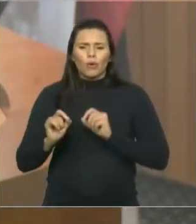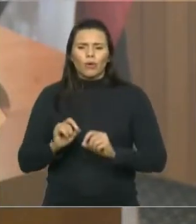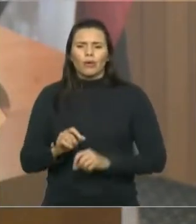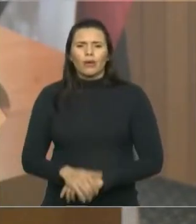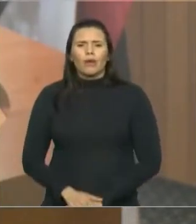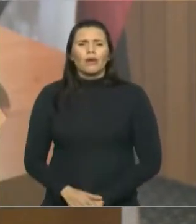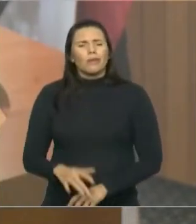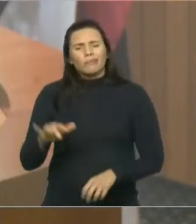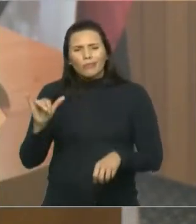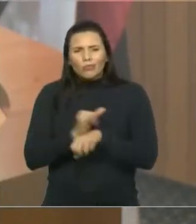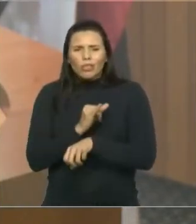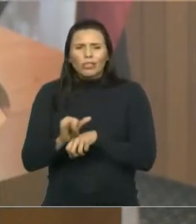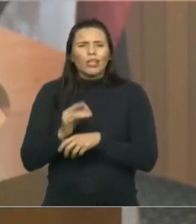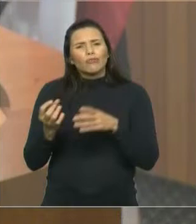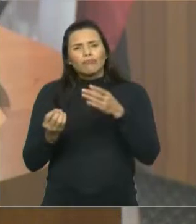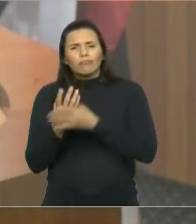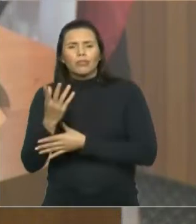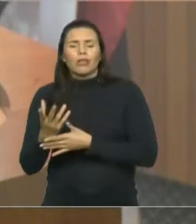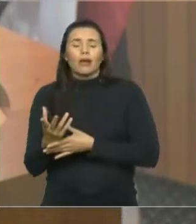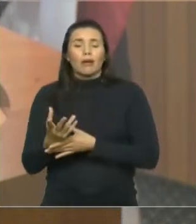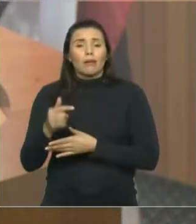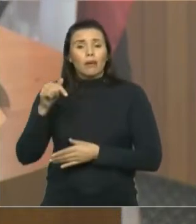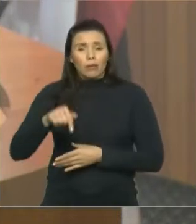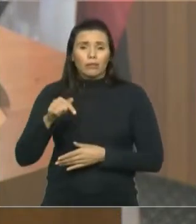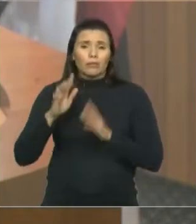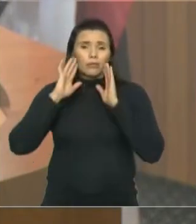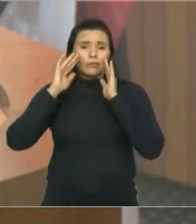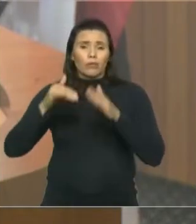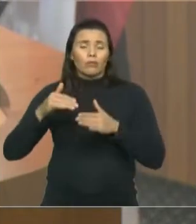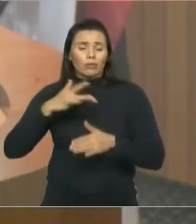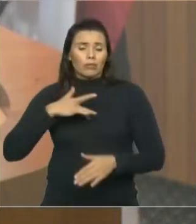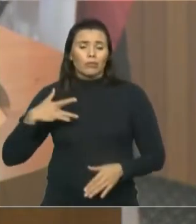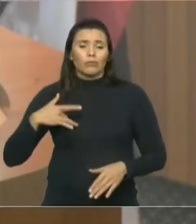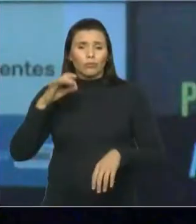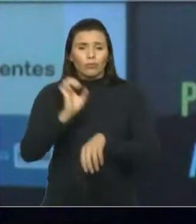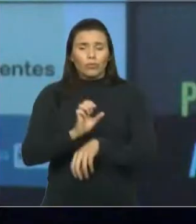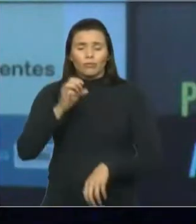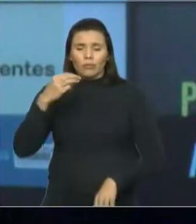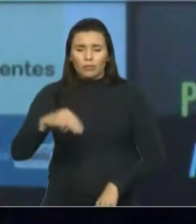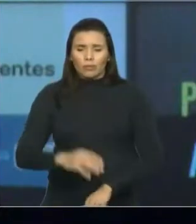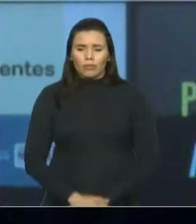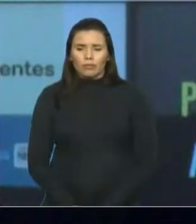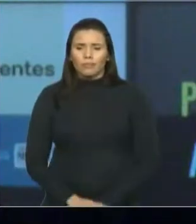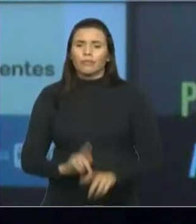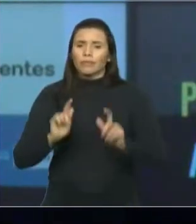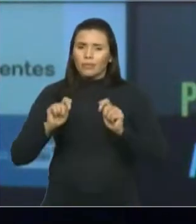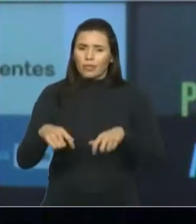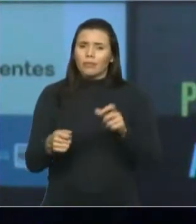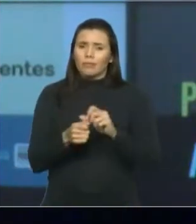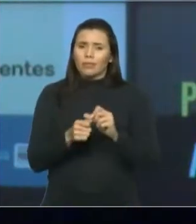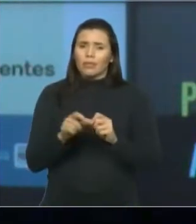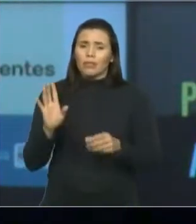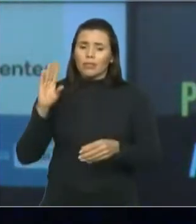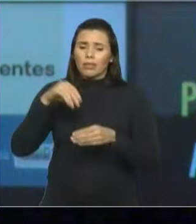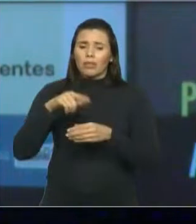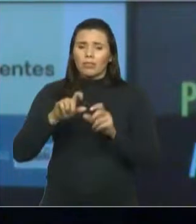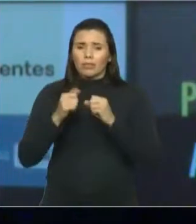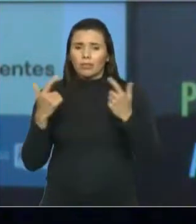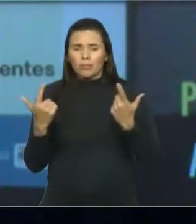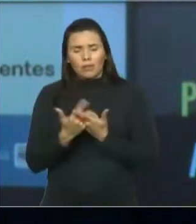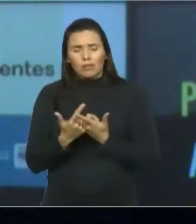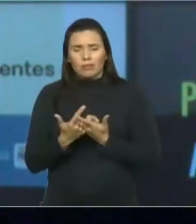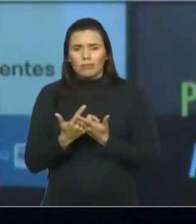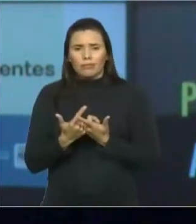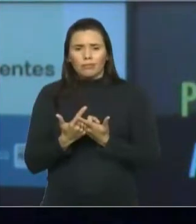do Maranhão. Essa agenda estratégica, deputado Antônio, poderia ser construída aqui, no Parlamento, de forma mais democrática